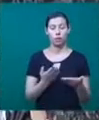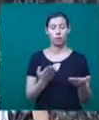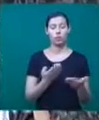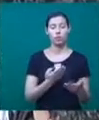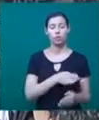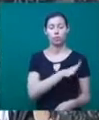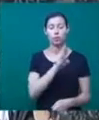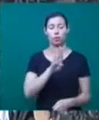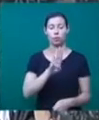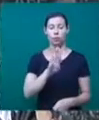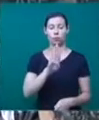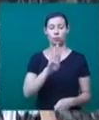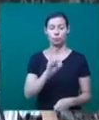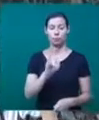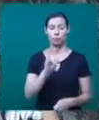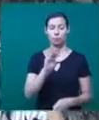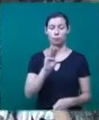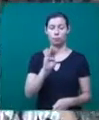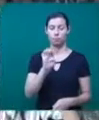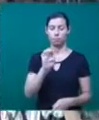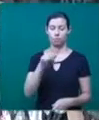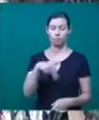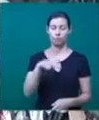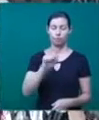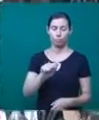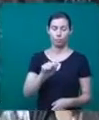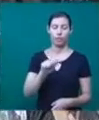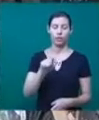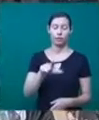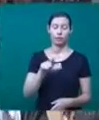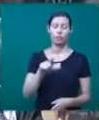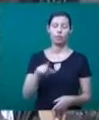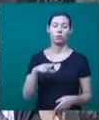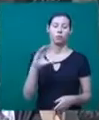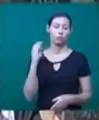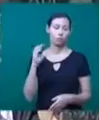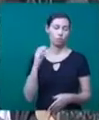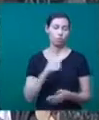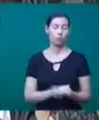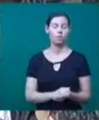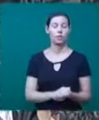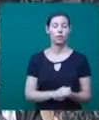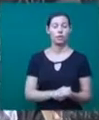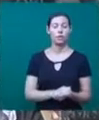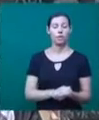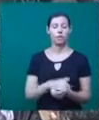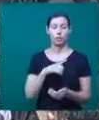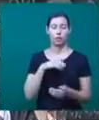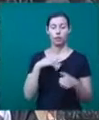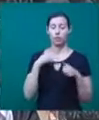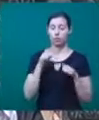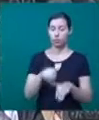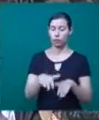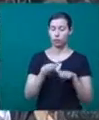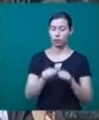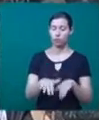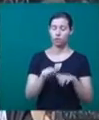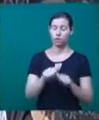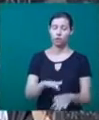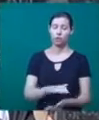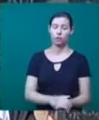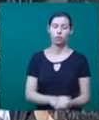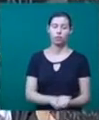Então a gente vai participar das ações que vão ocorrer em setembro, com trabalhos com eles, umas